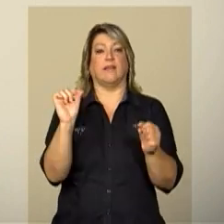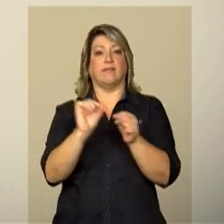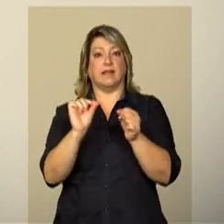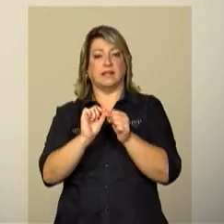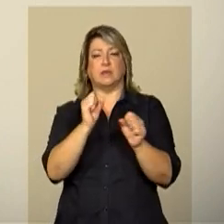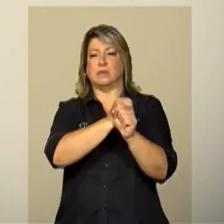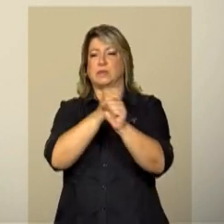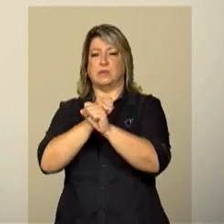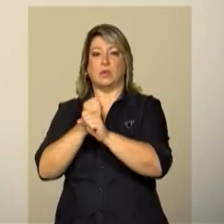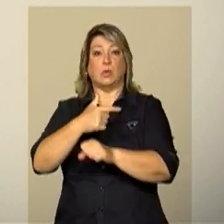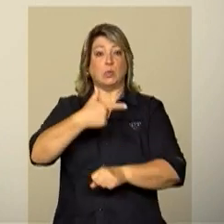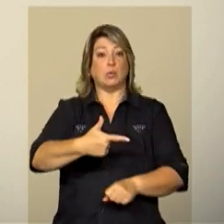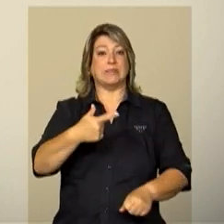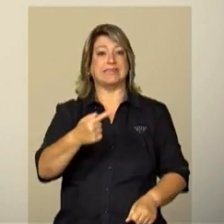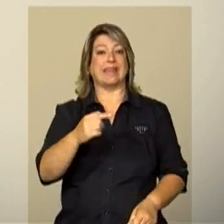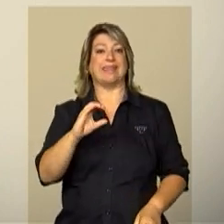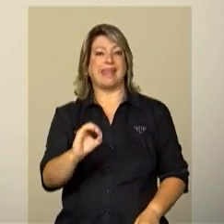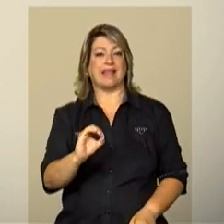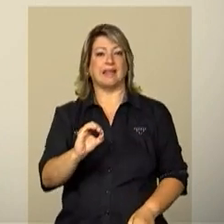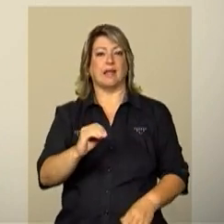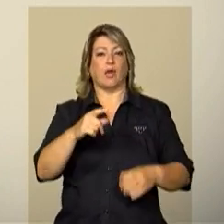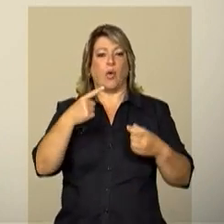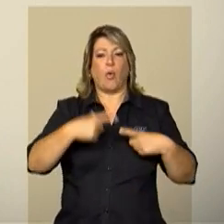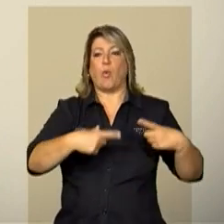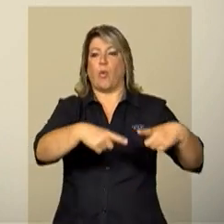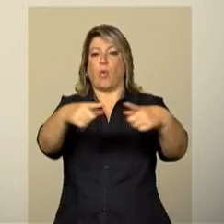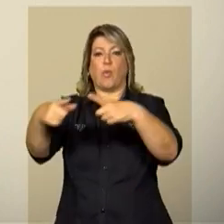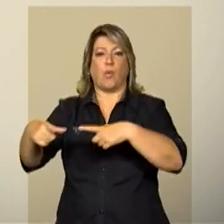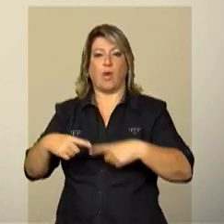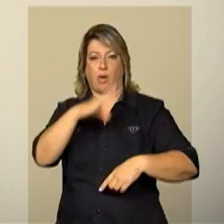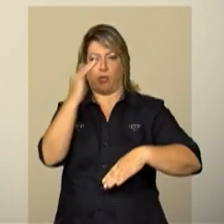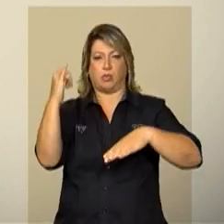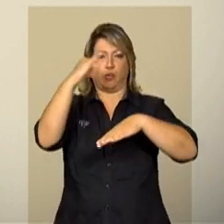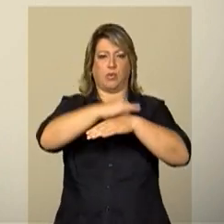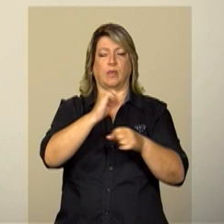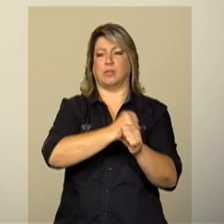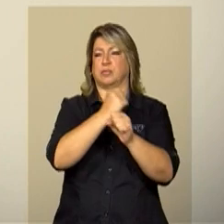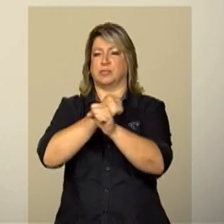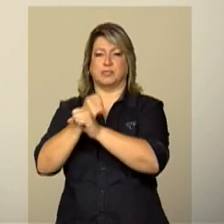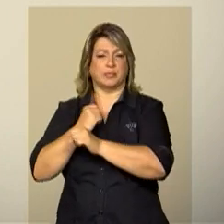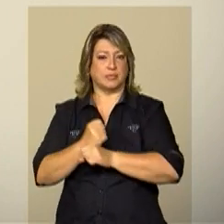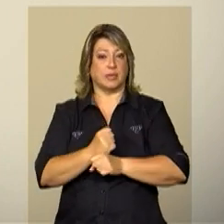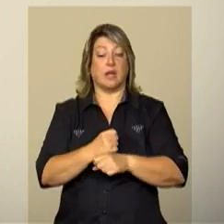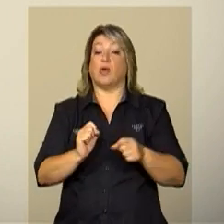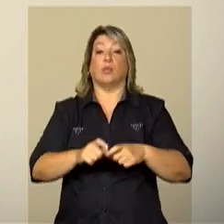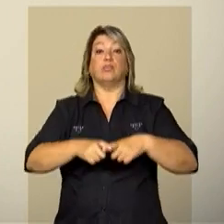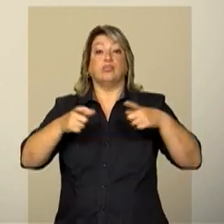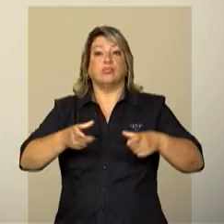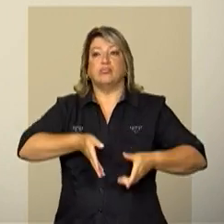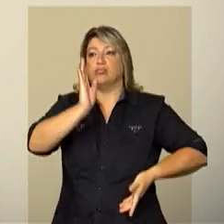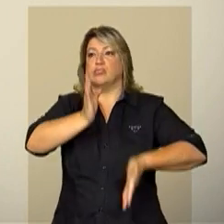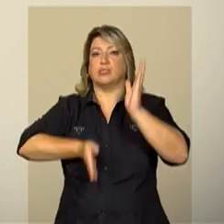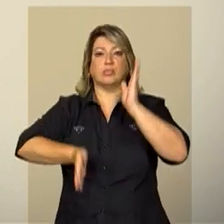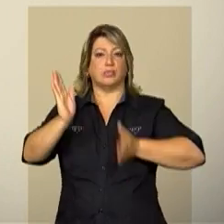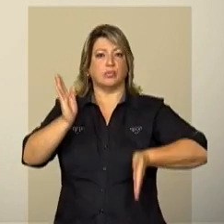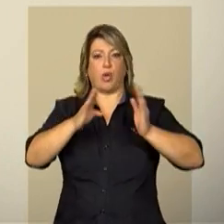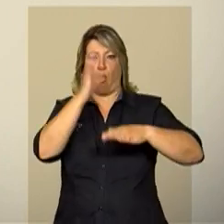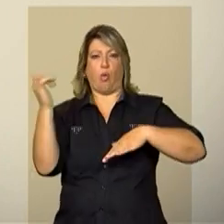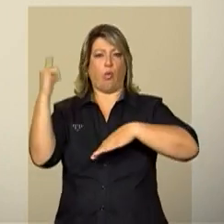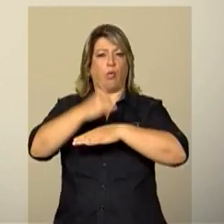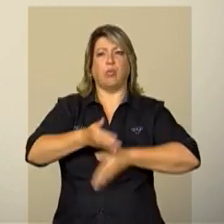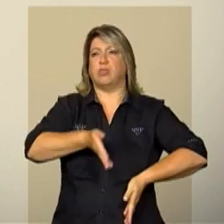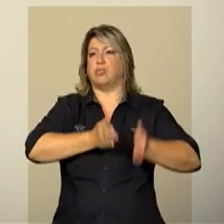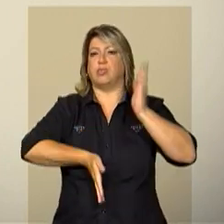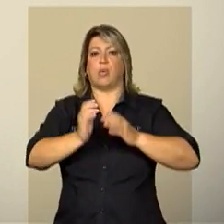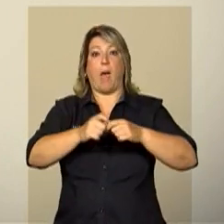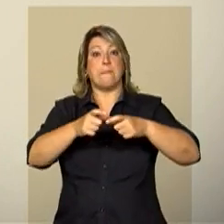r70 aeroportos regionais o nosso objetivo é aumentar o número de rotas o número de voos entre